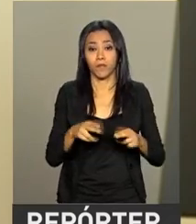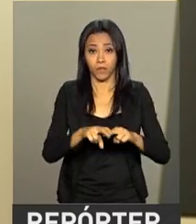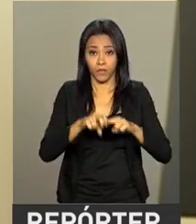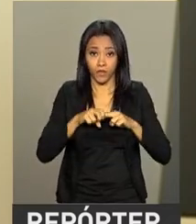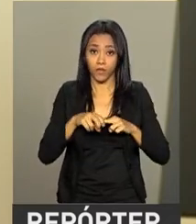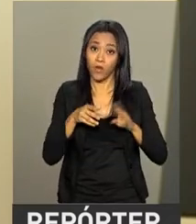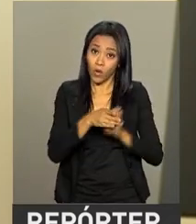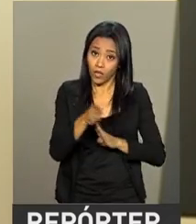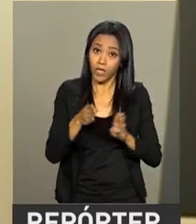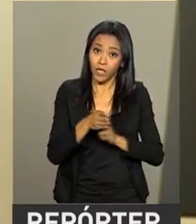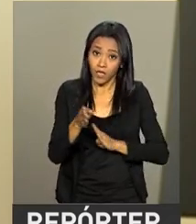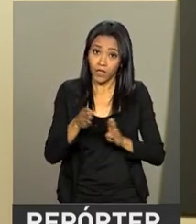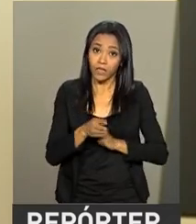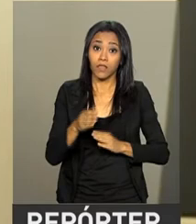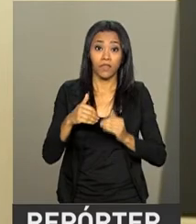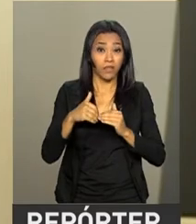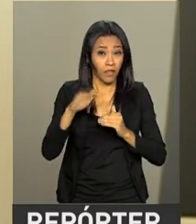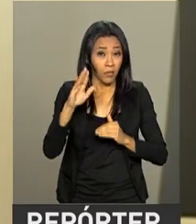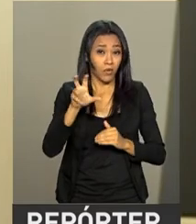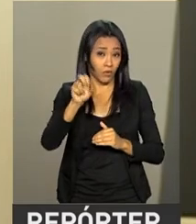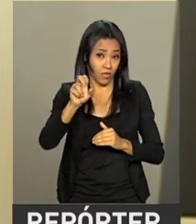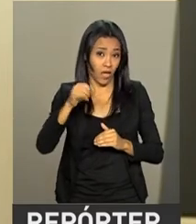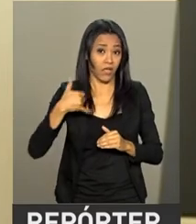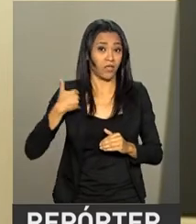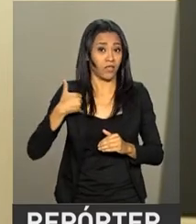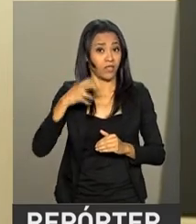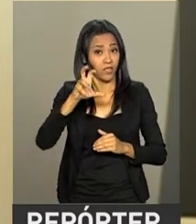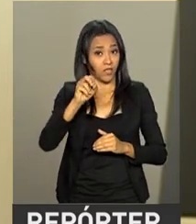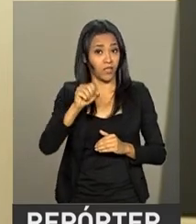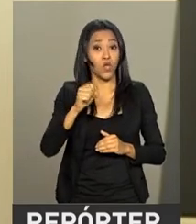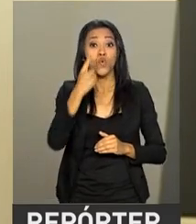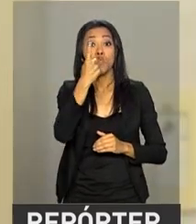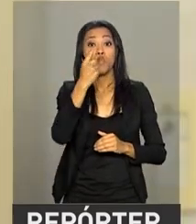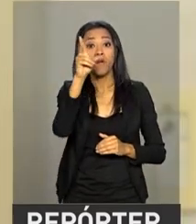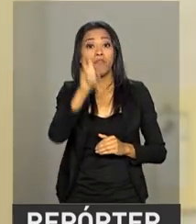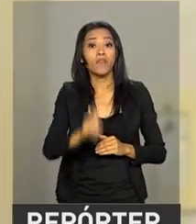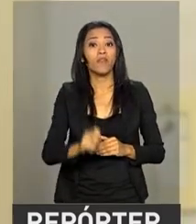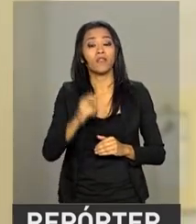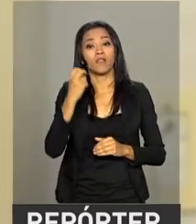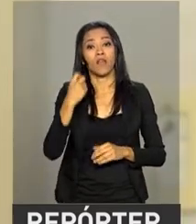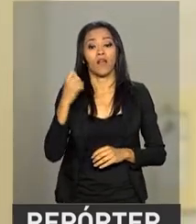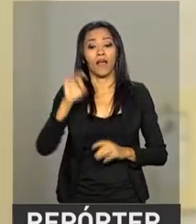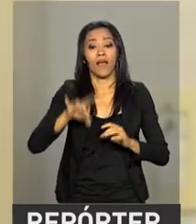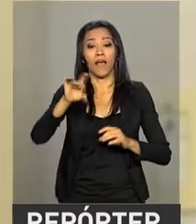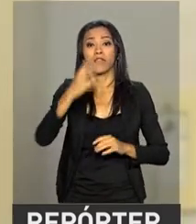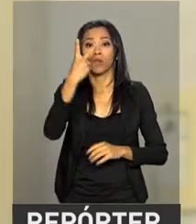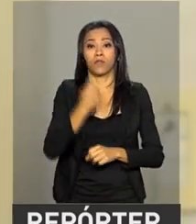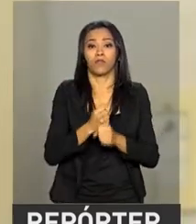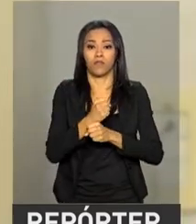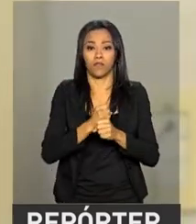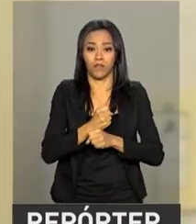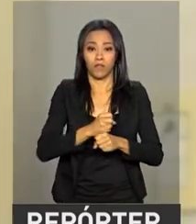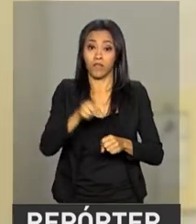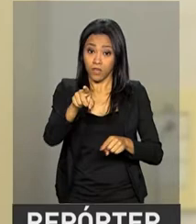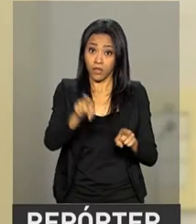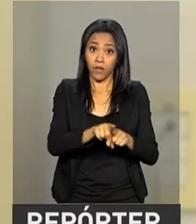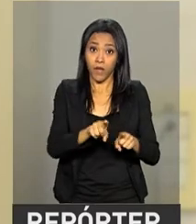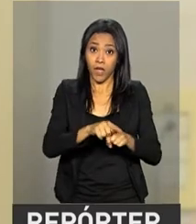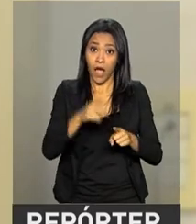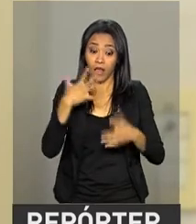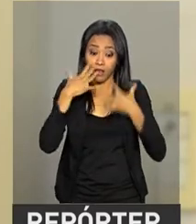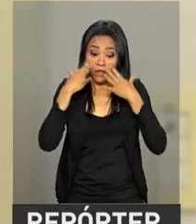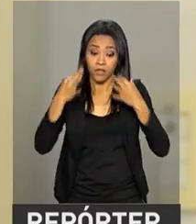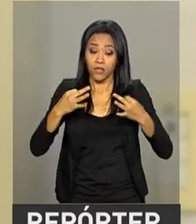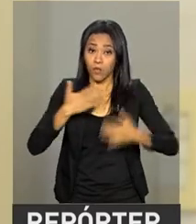isso a recomendação de fazer a partir dos 50 anos uma vez a cada dois anos estar atenta aos sinais do corpo também ajuda no